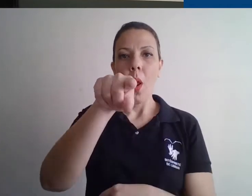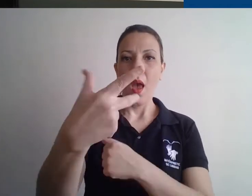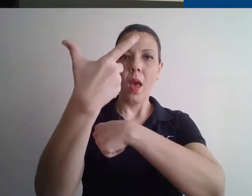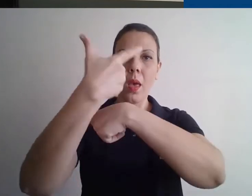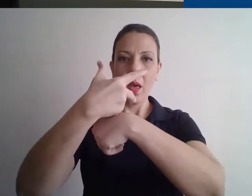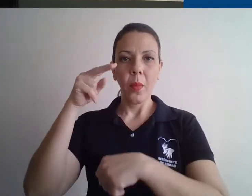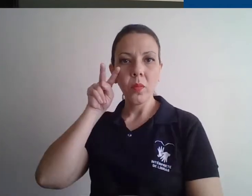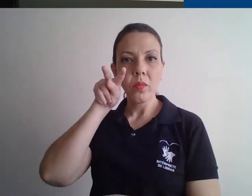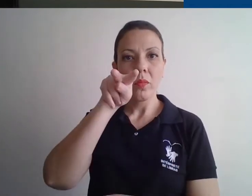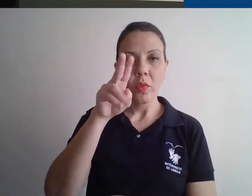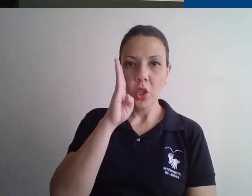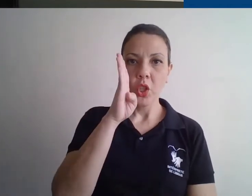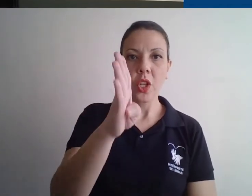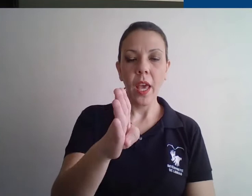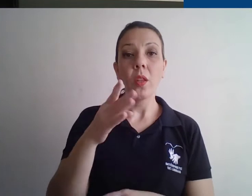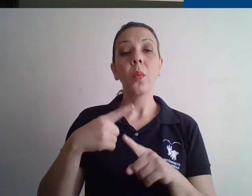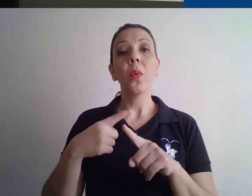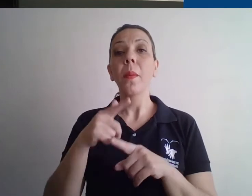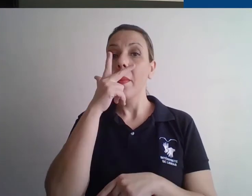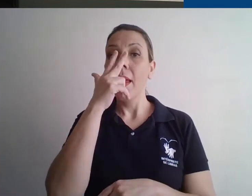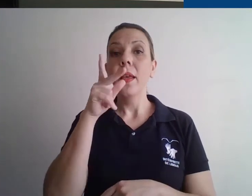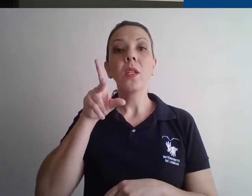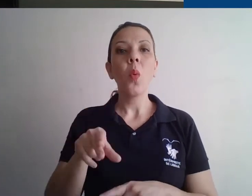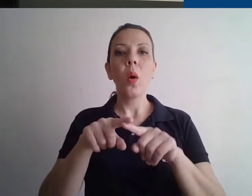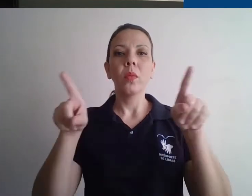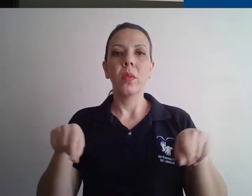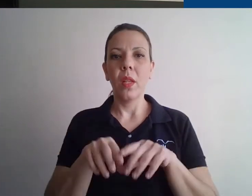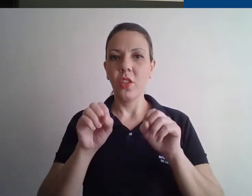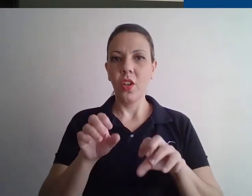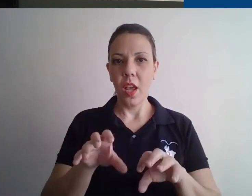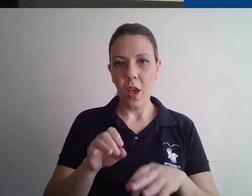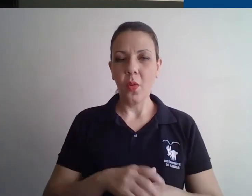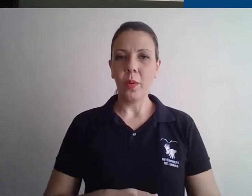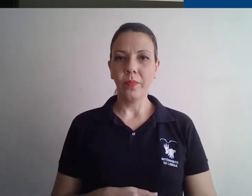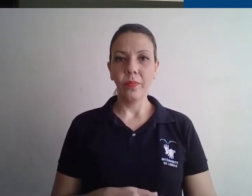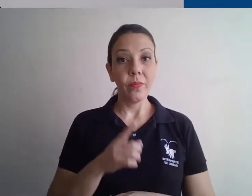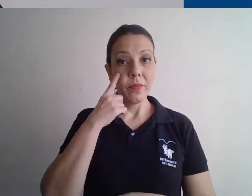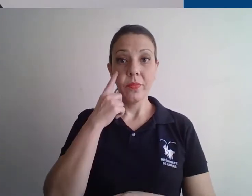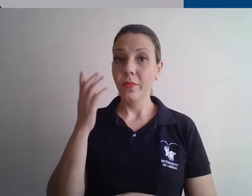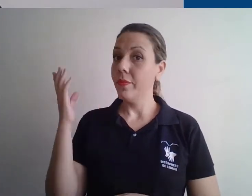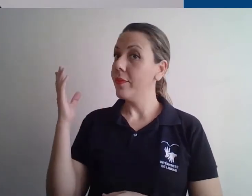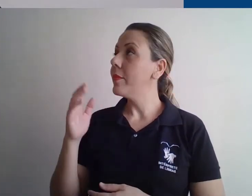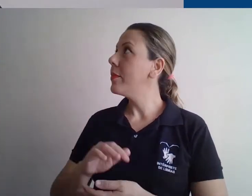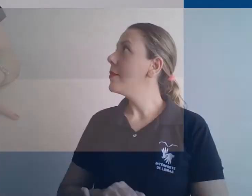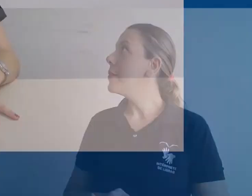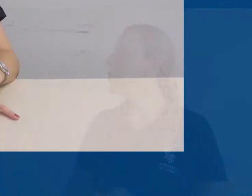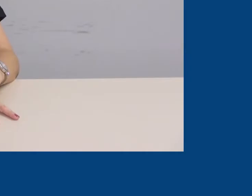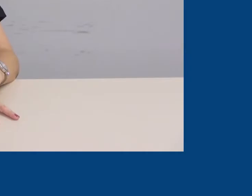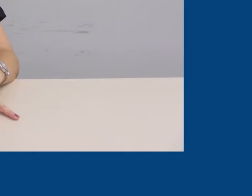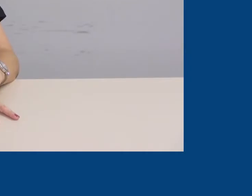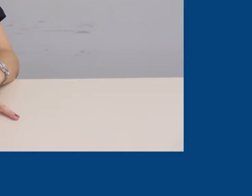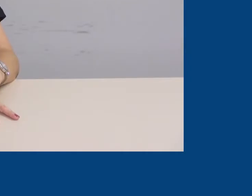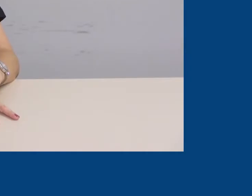se conectar com os alunos, de trazer o ambiente de sala de aula para dentro da casa do aluno. Então, a preocupação com a